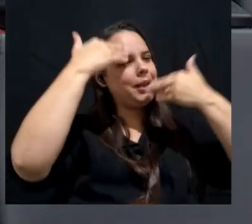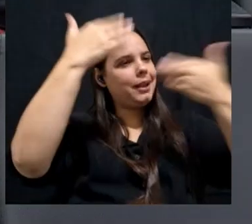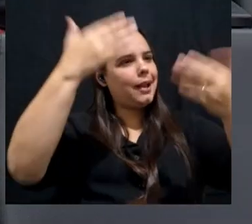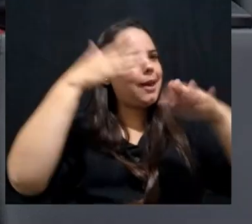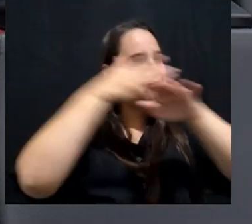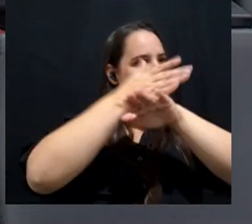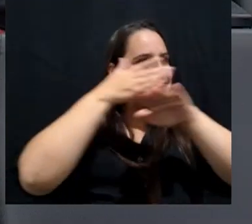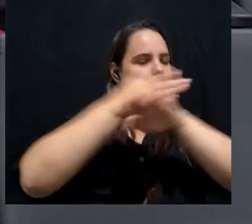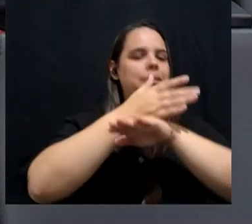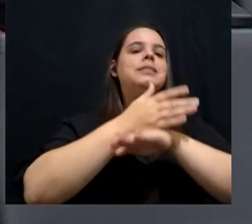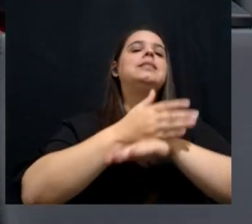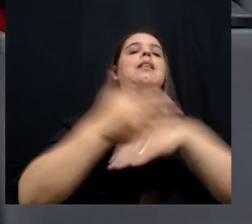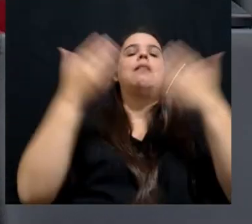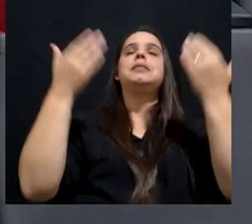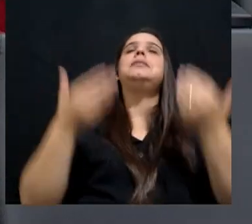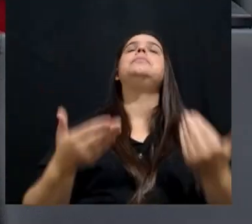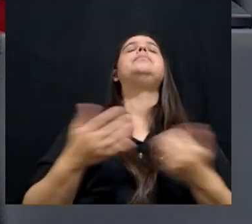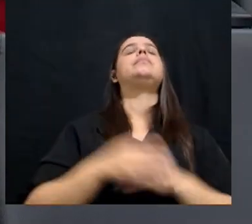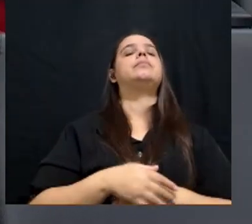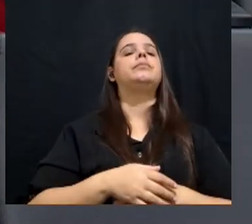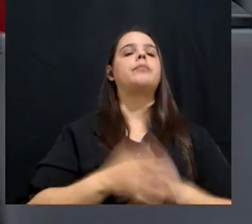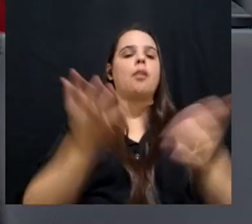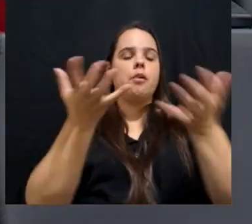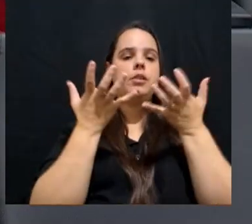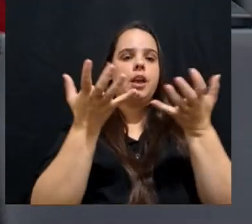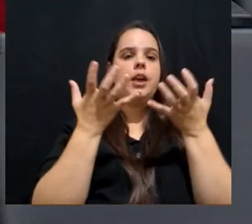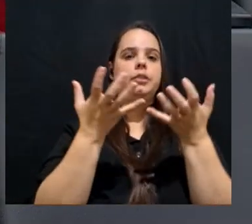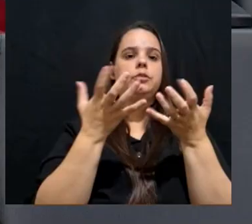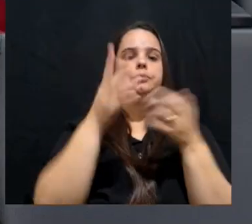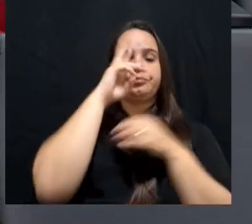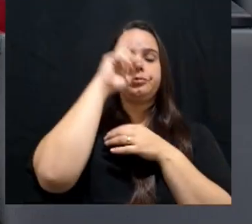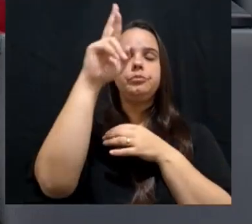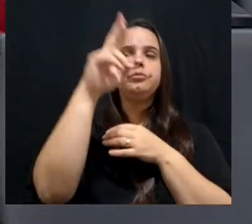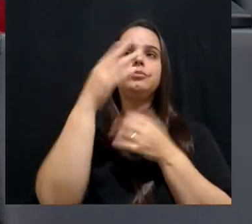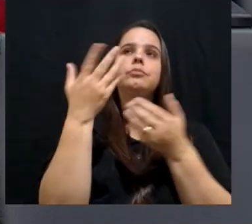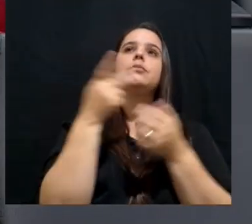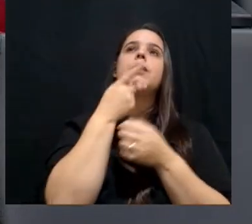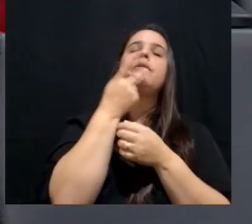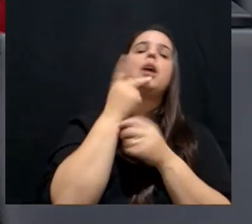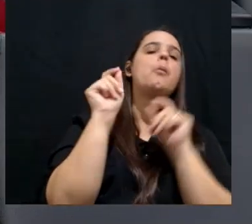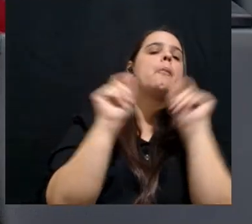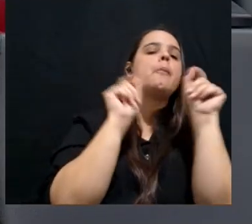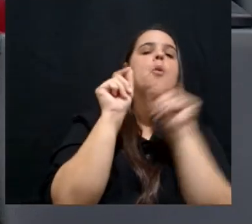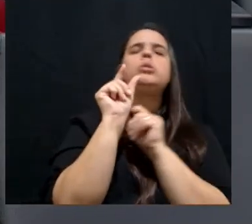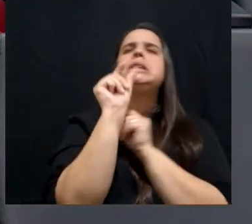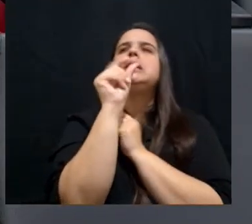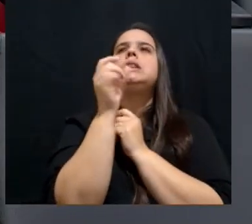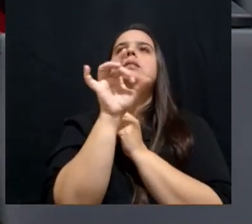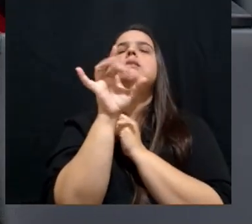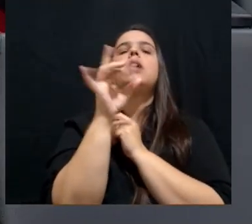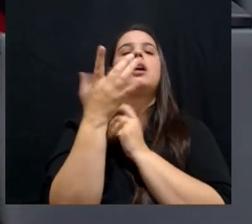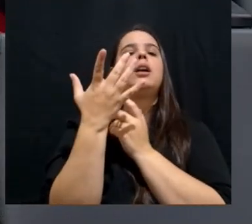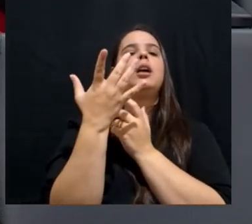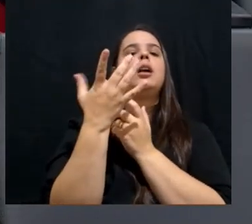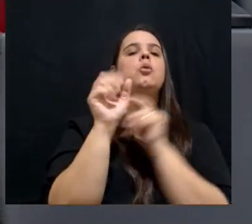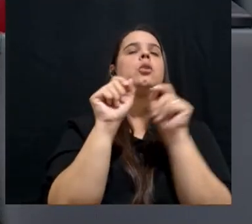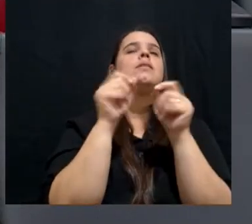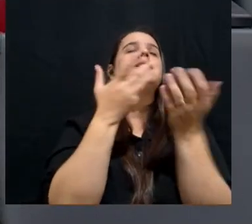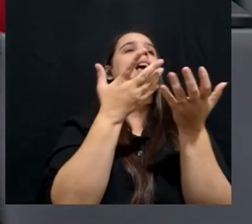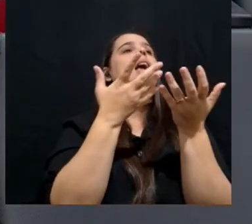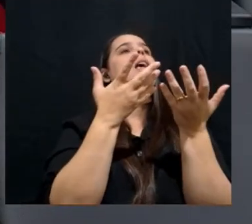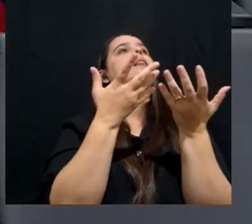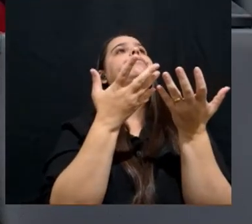Pauta, vereador. Queria que o senhor falasse, então, agora, né, um pouquinho das expectativas, então, para